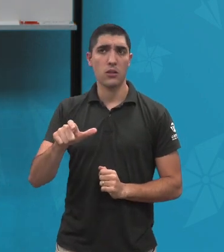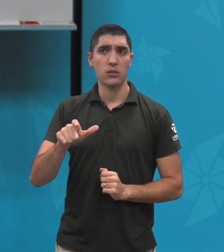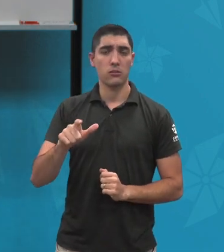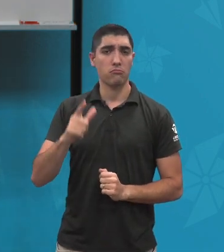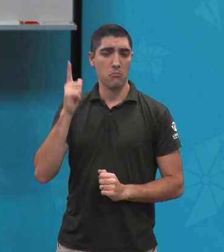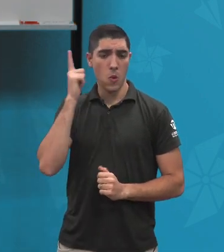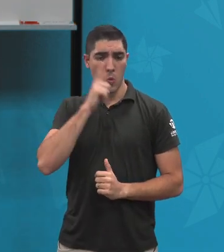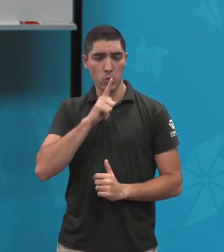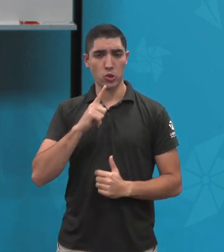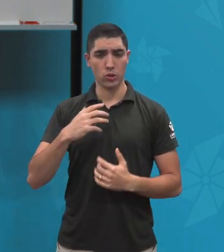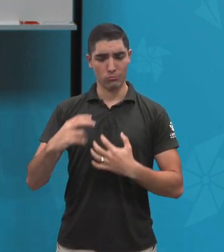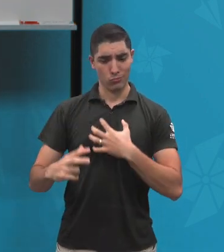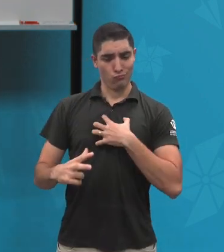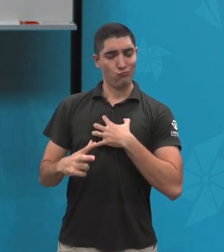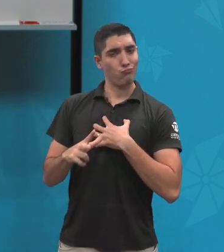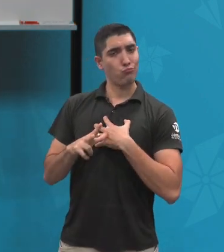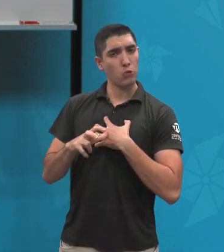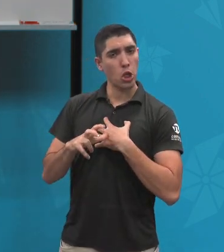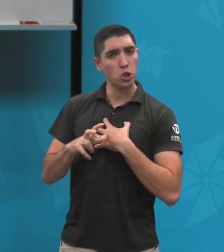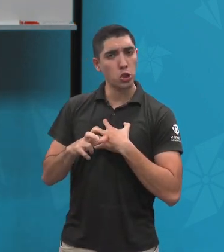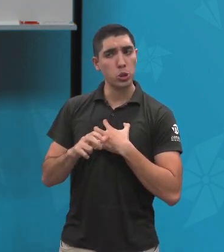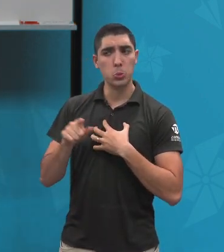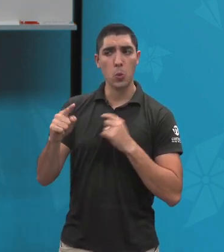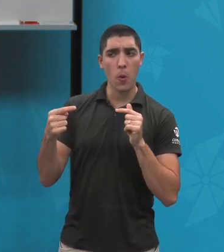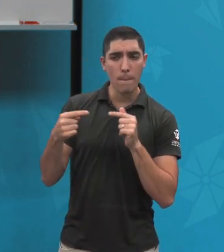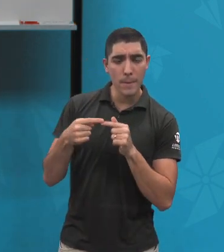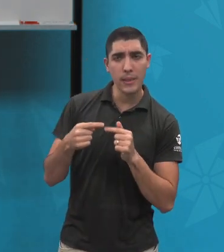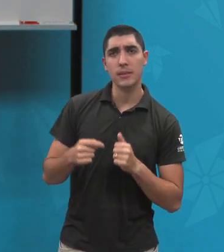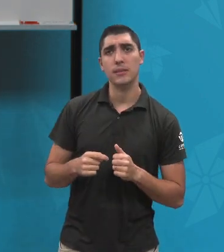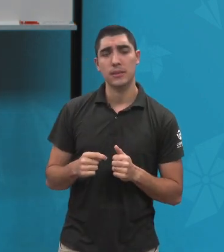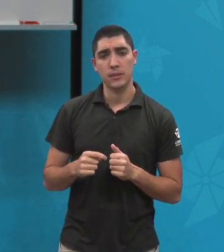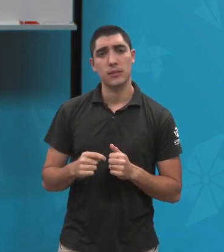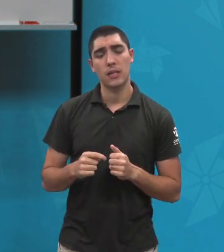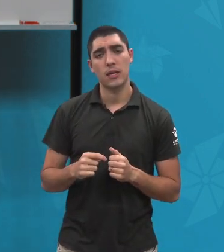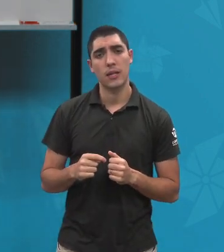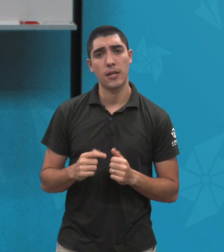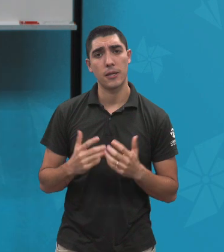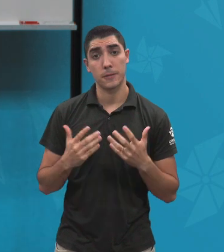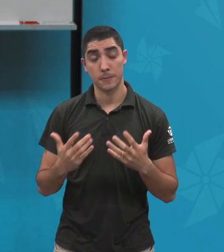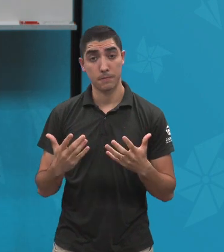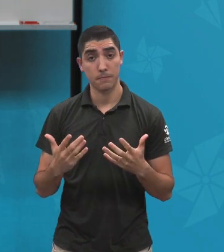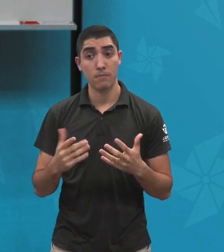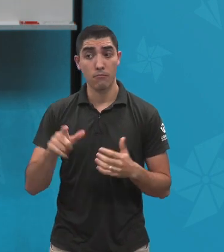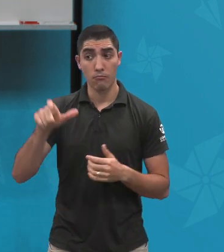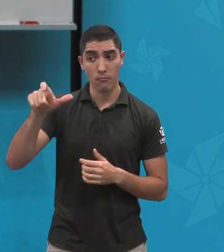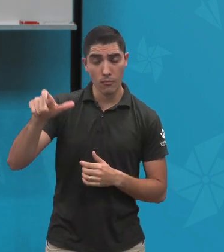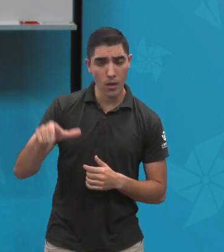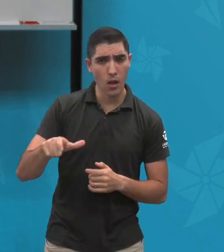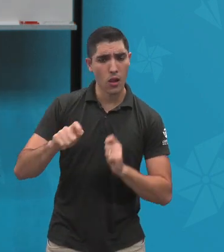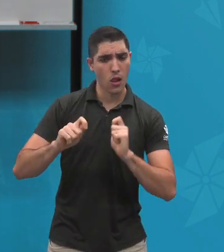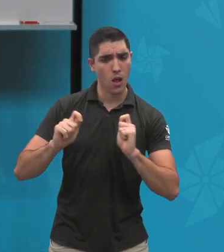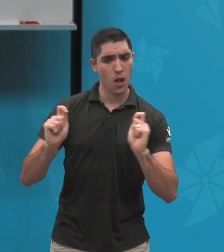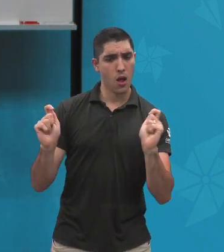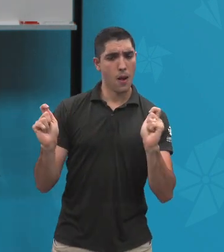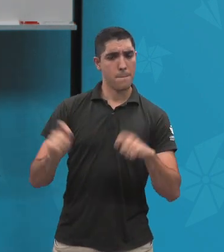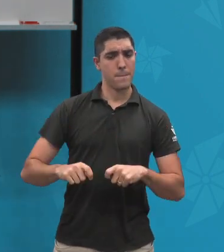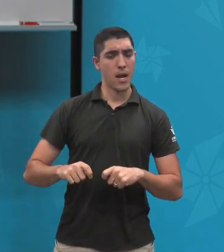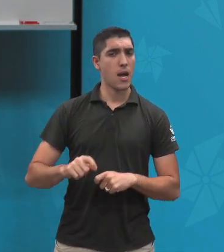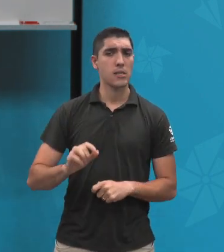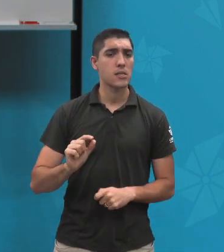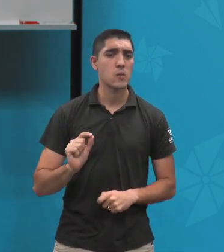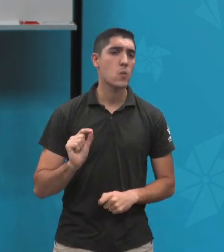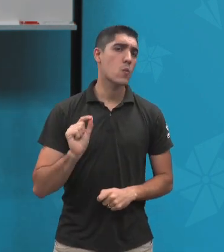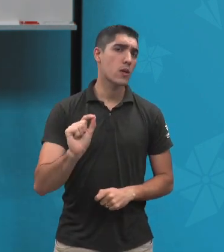uso dos seus sentidos, de refinamento dos seus sentidos, de capacidade de